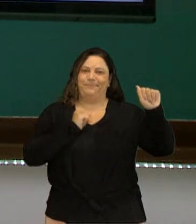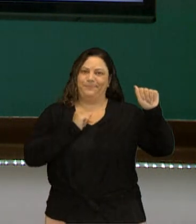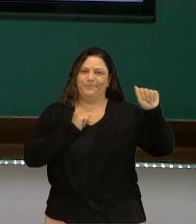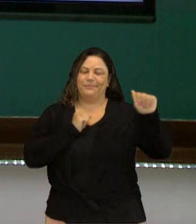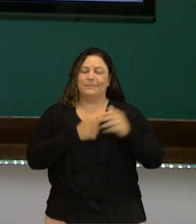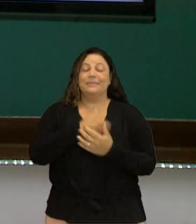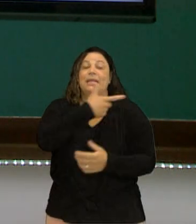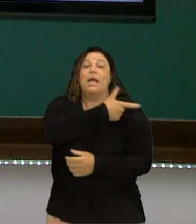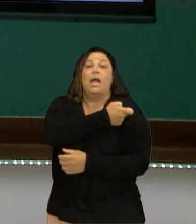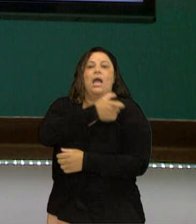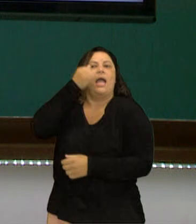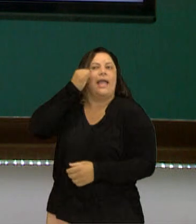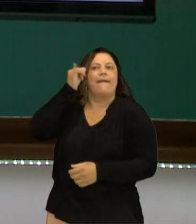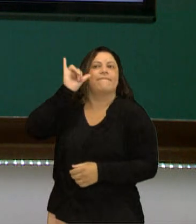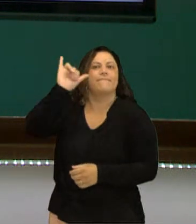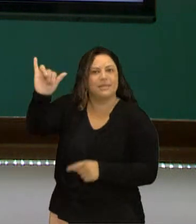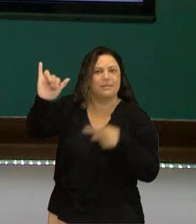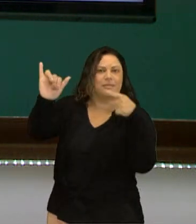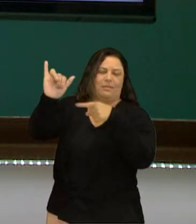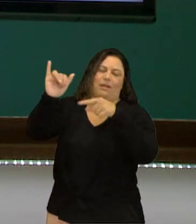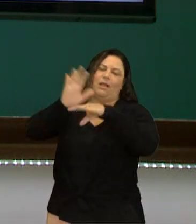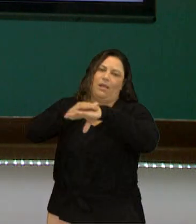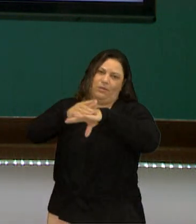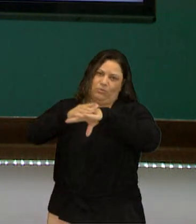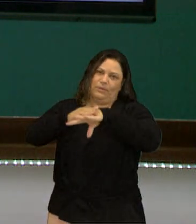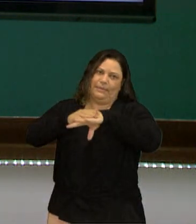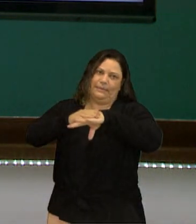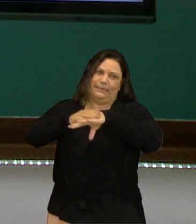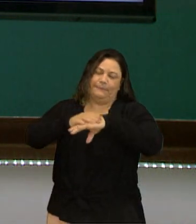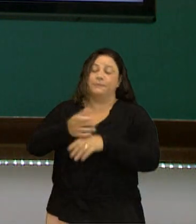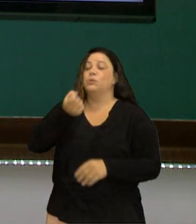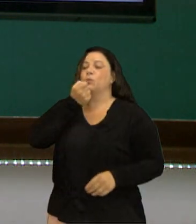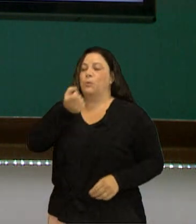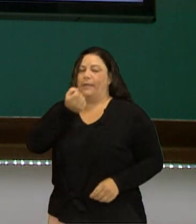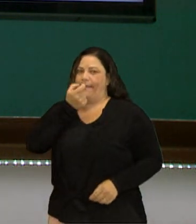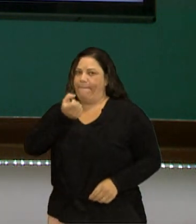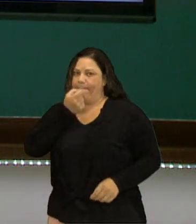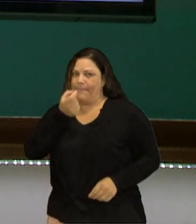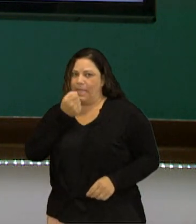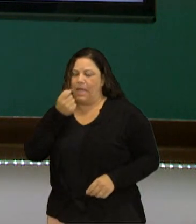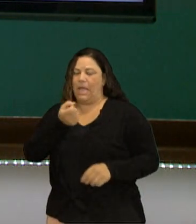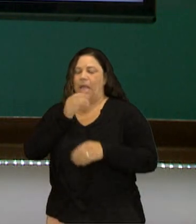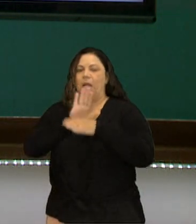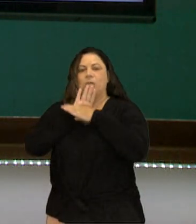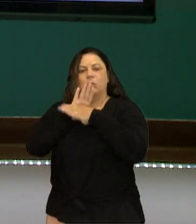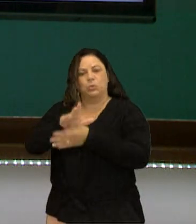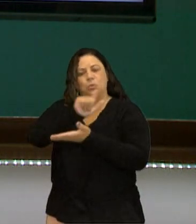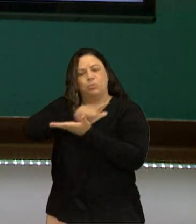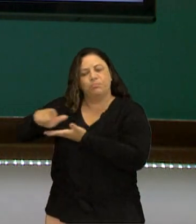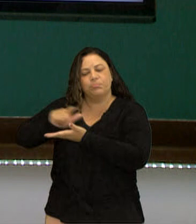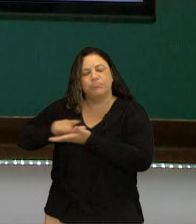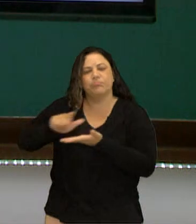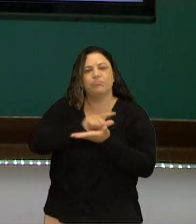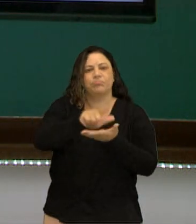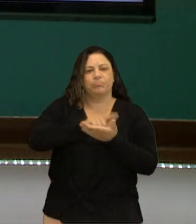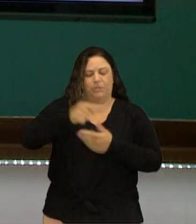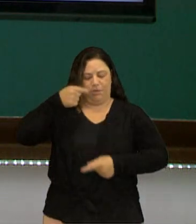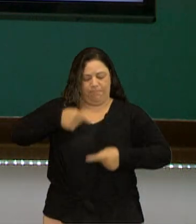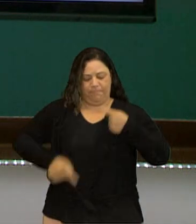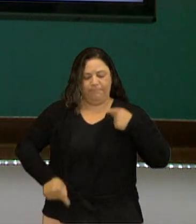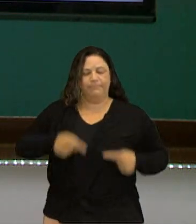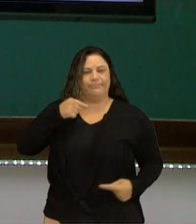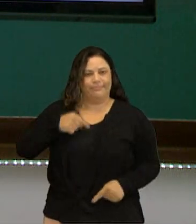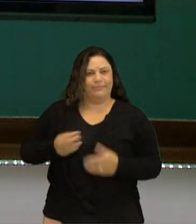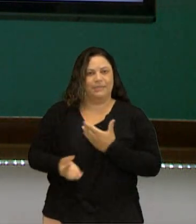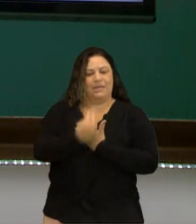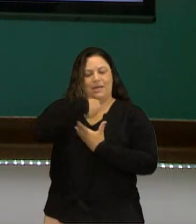vacina previne a doença. Já o antibiótico ajuda a eliminar o parasita, o micro-organismo